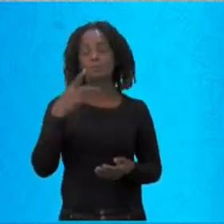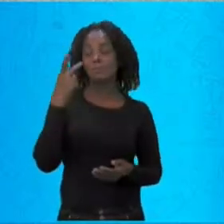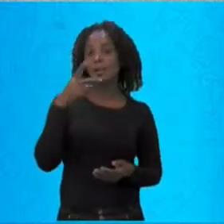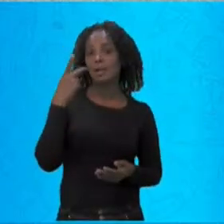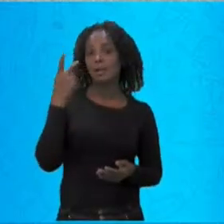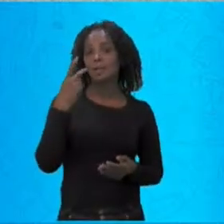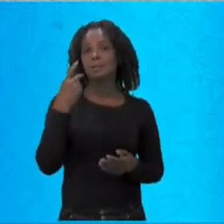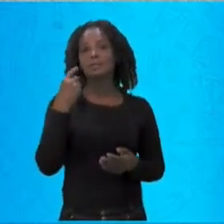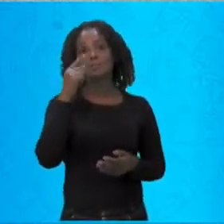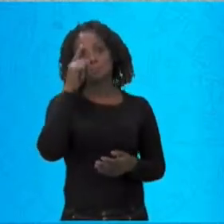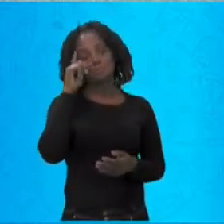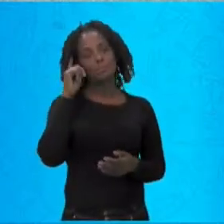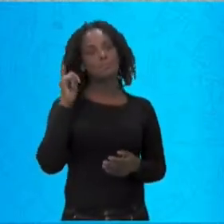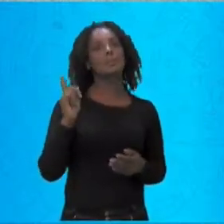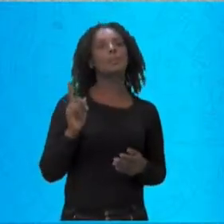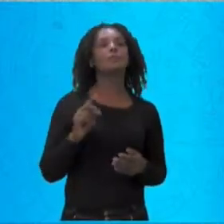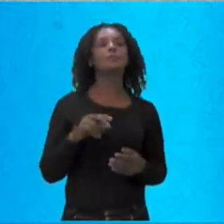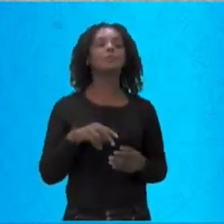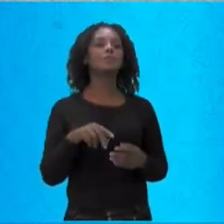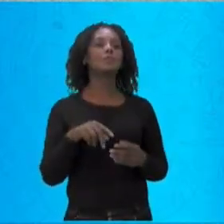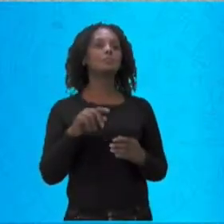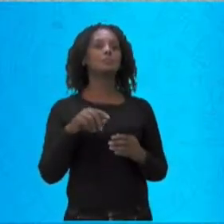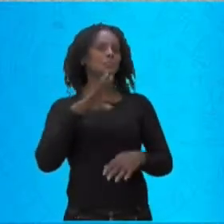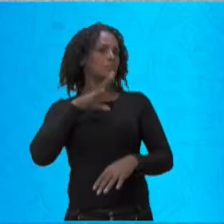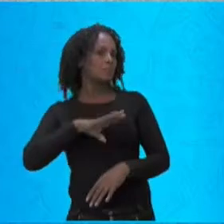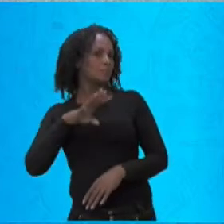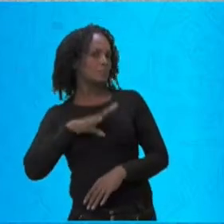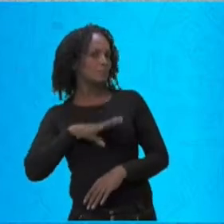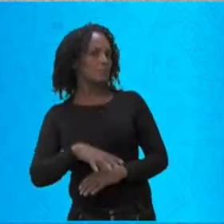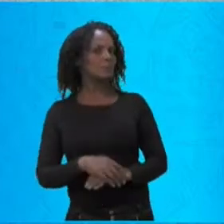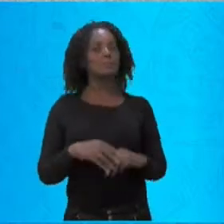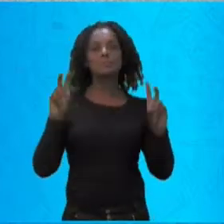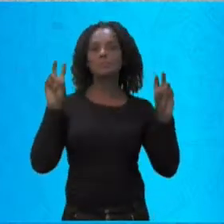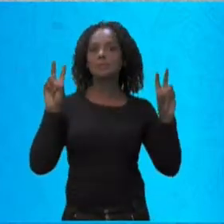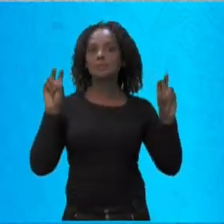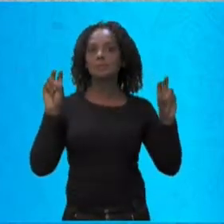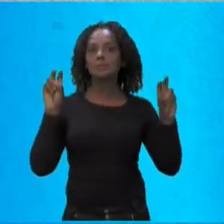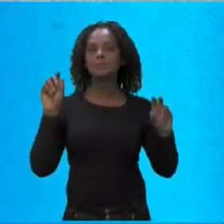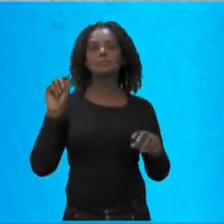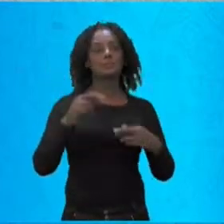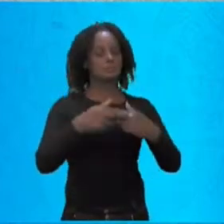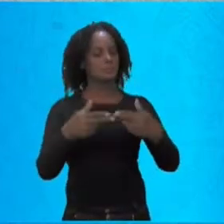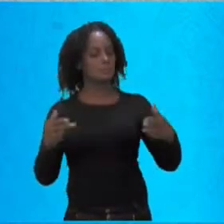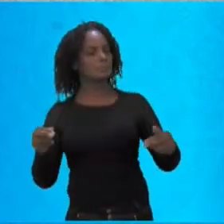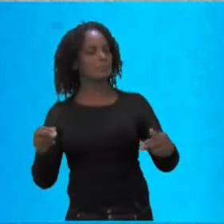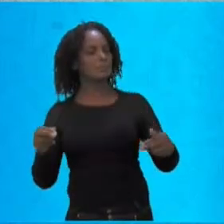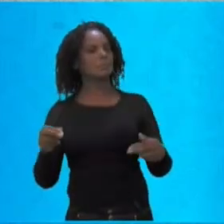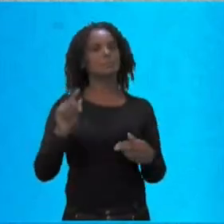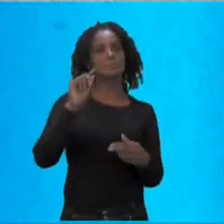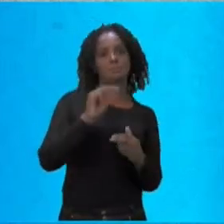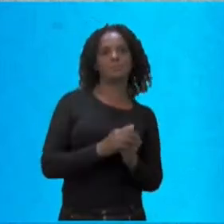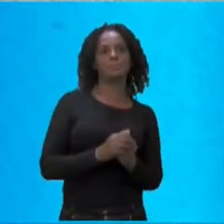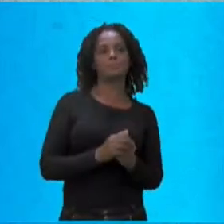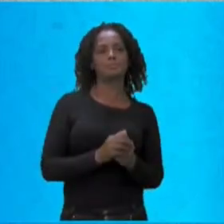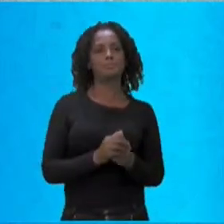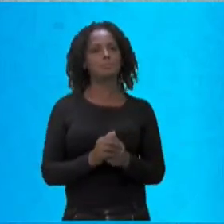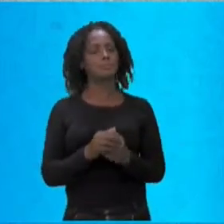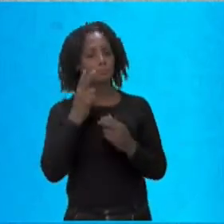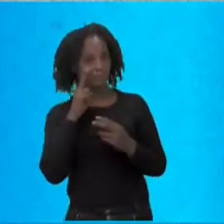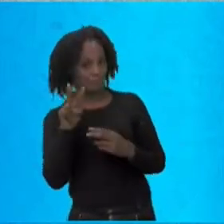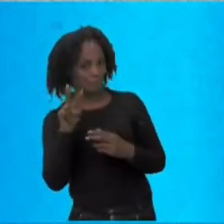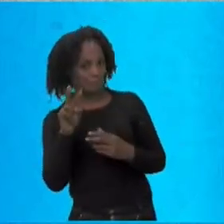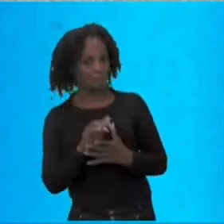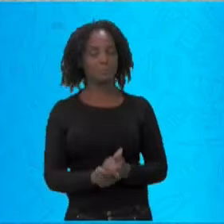falando do componente curricular Língua Portuguesa, com o tema Sinais de Pontuação.